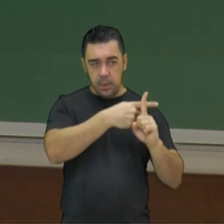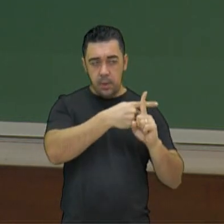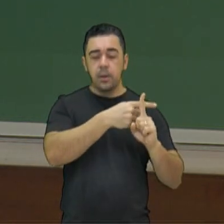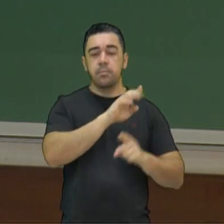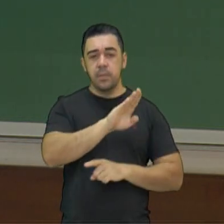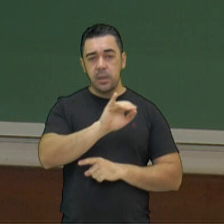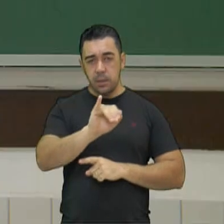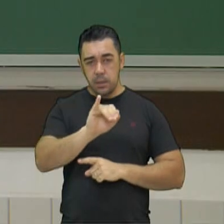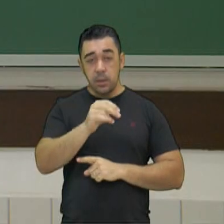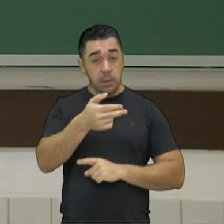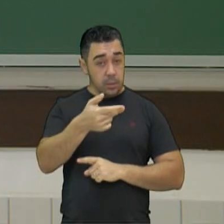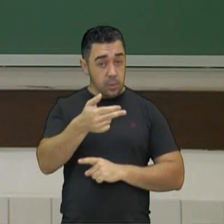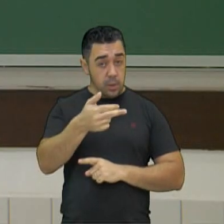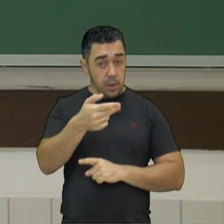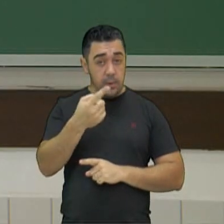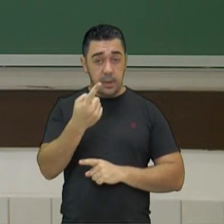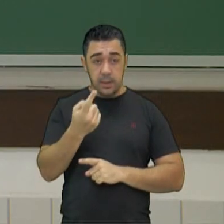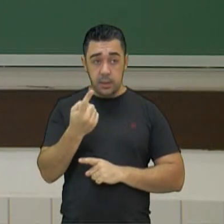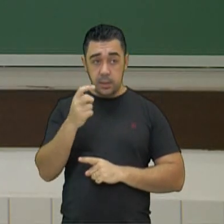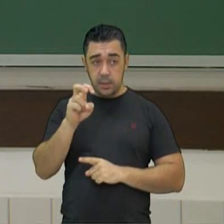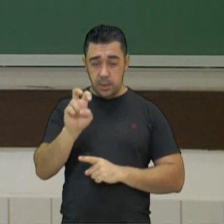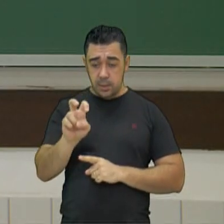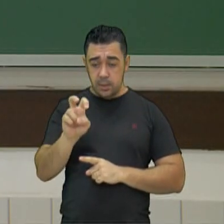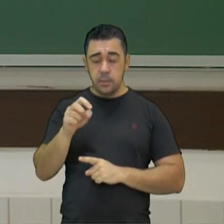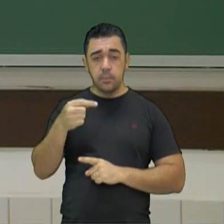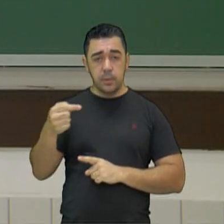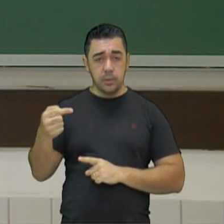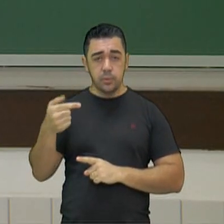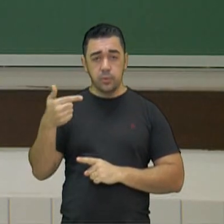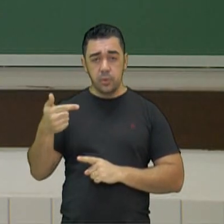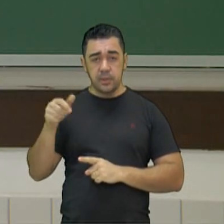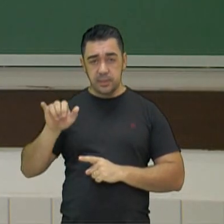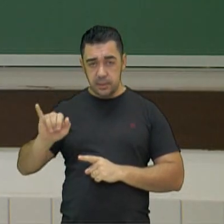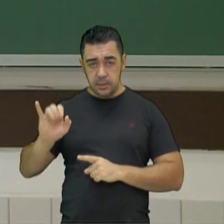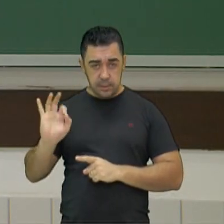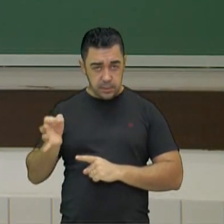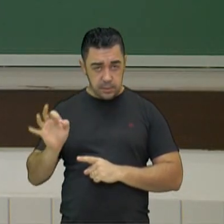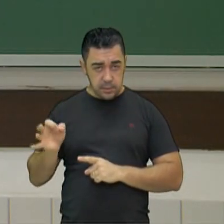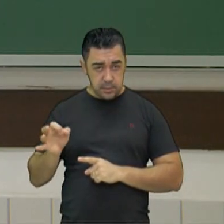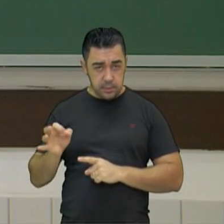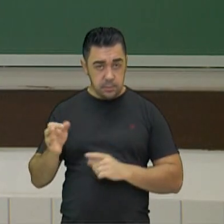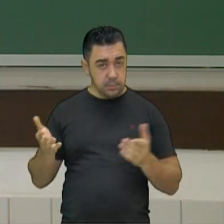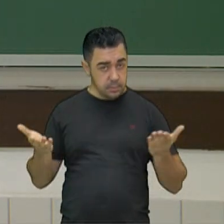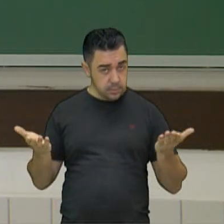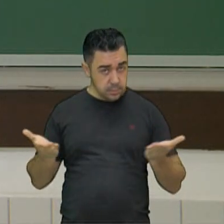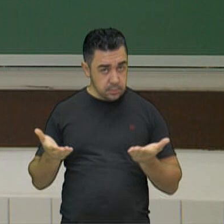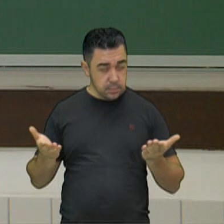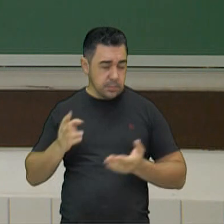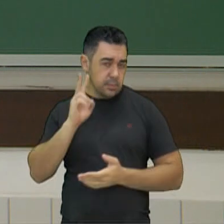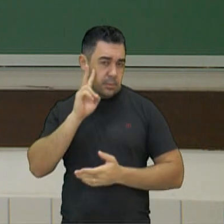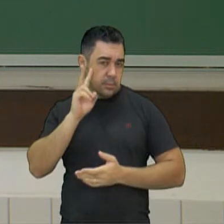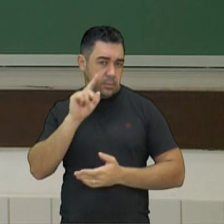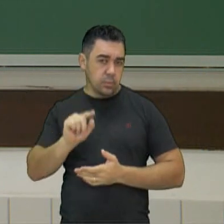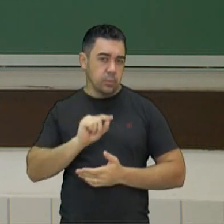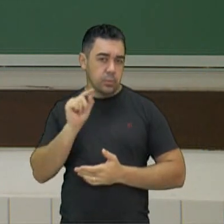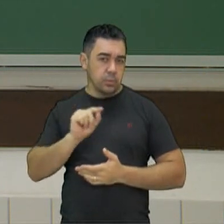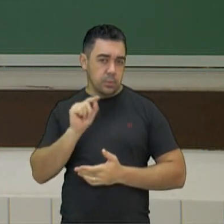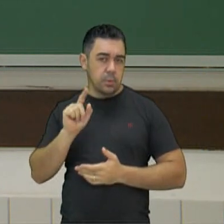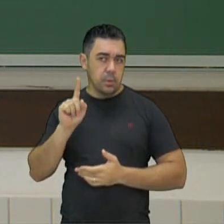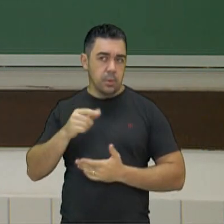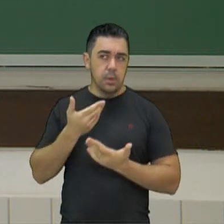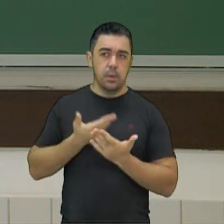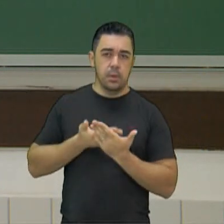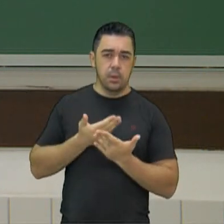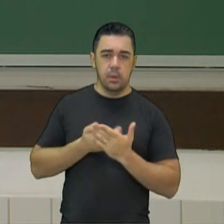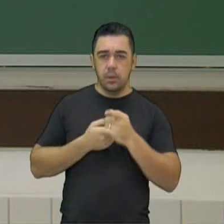mais bi. Tudo isso é igual a 15 menos 2i. E vamos relembrar aquela aula